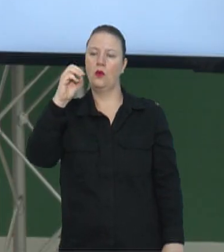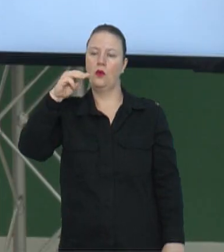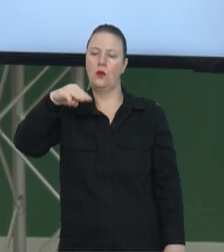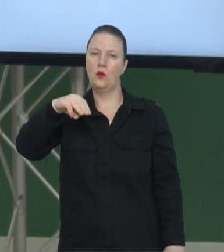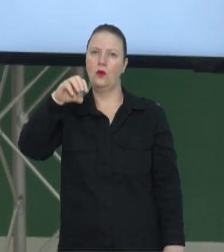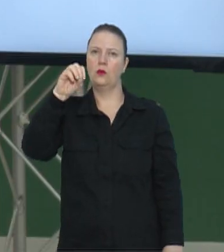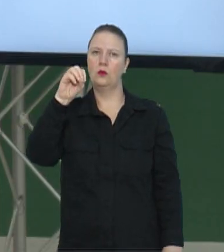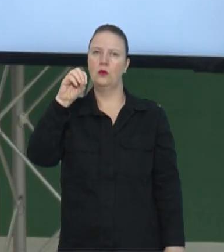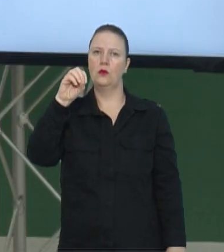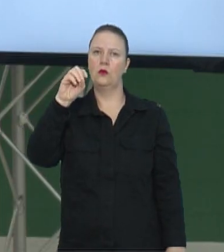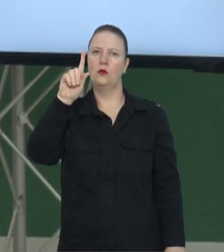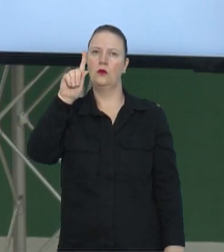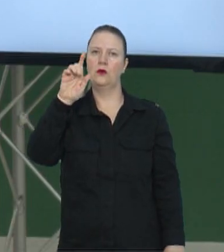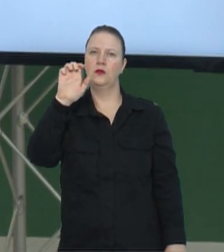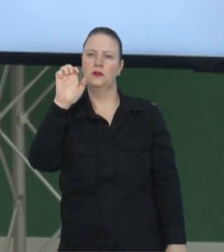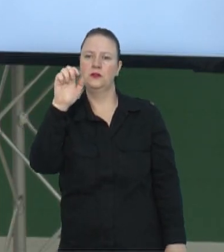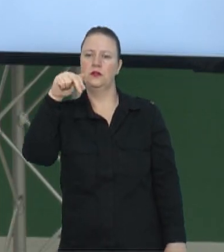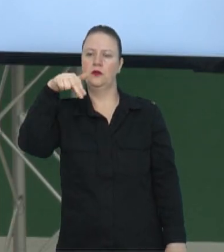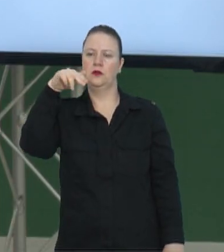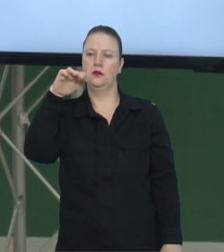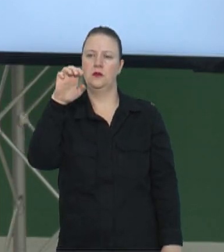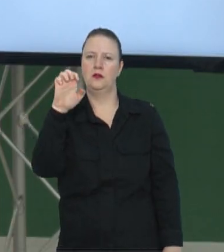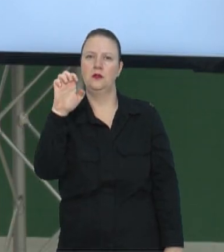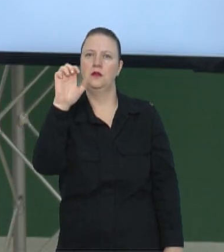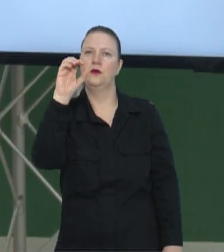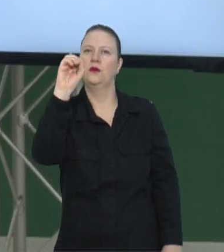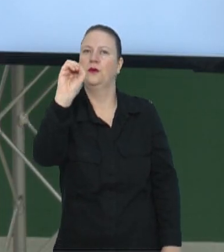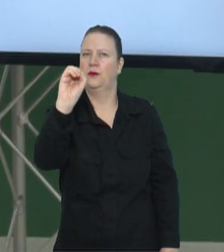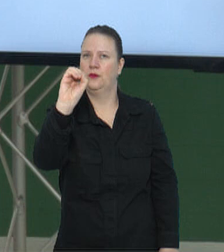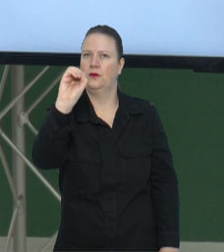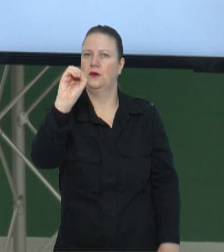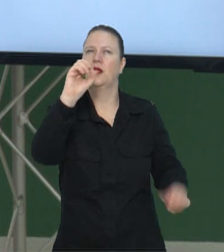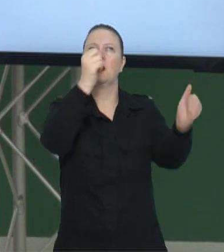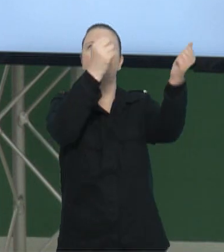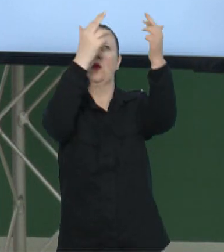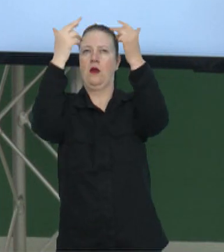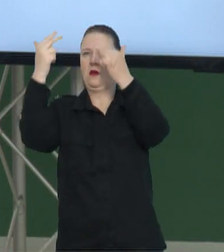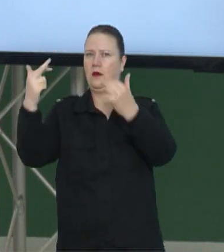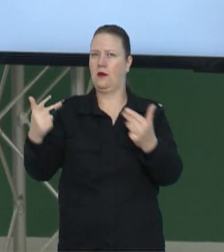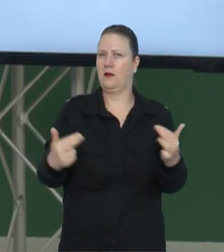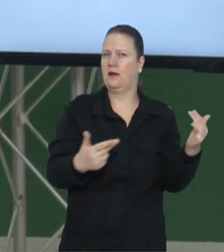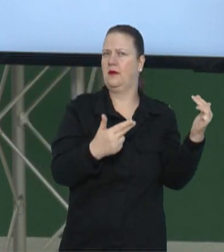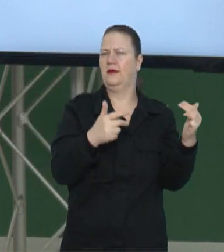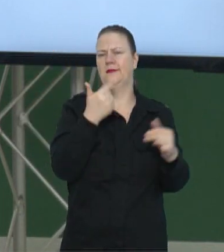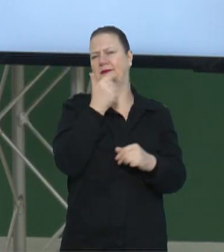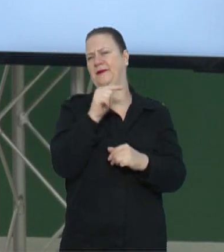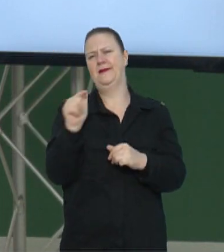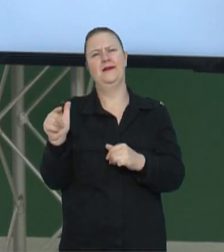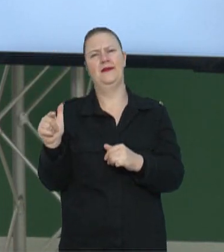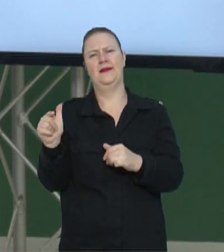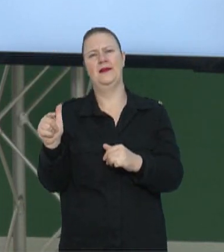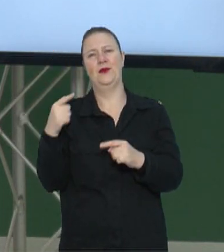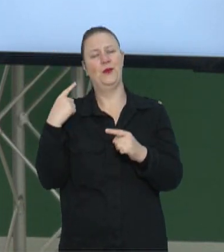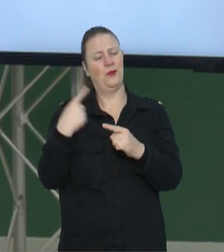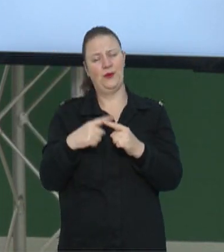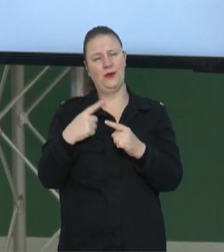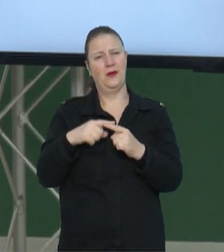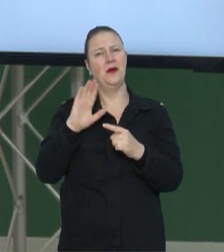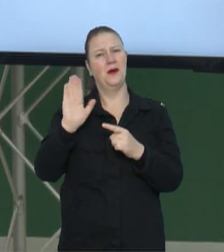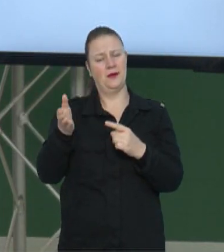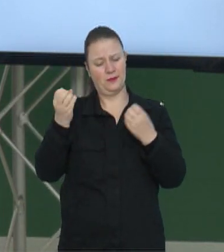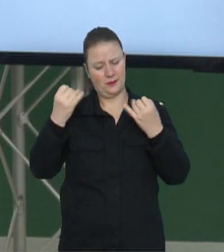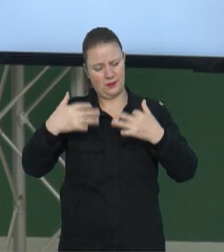vários grupos e, portanto, essas diferenças existentes ali entre eles, certo? E aí nós temos como